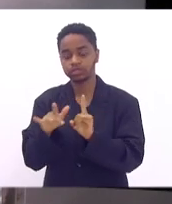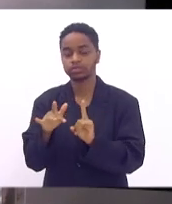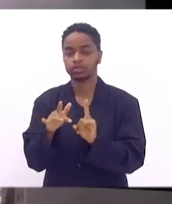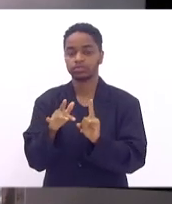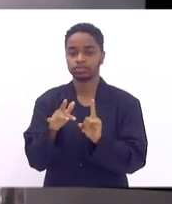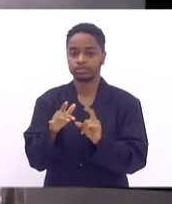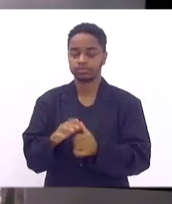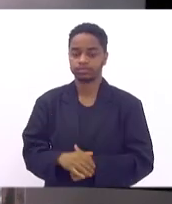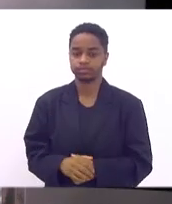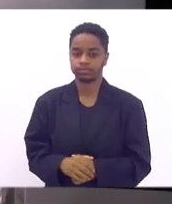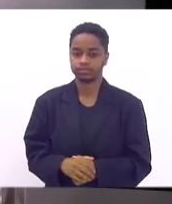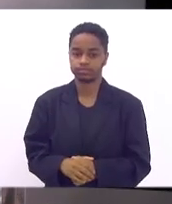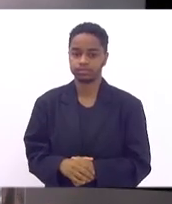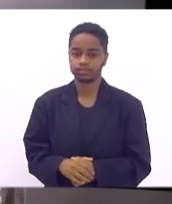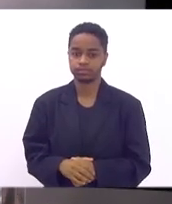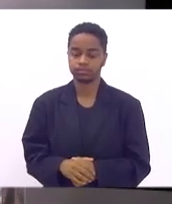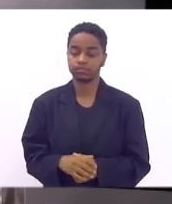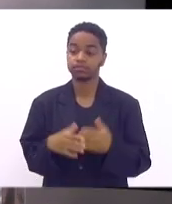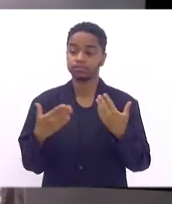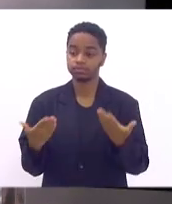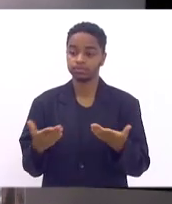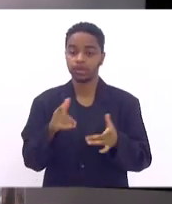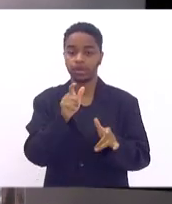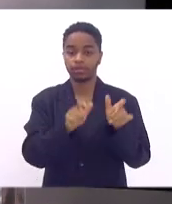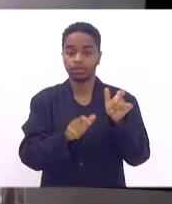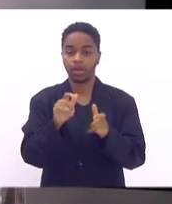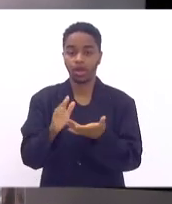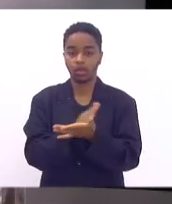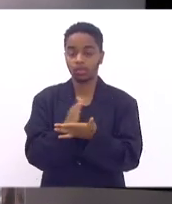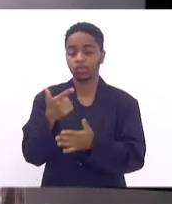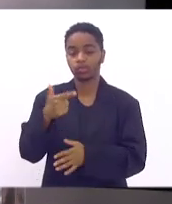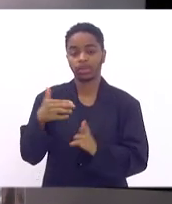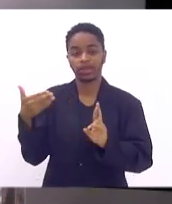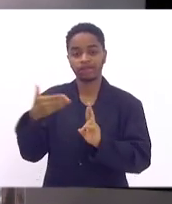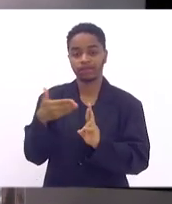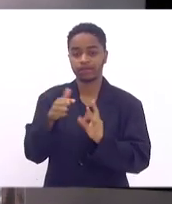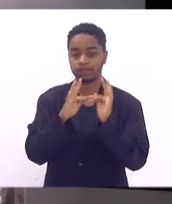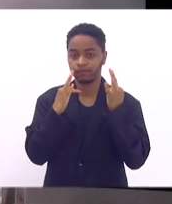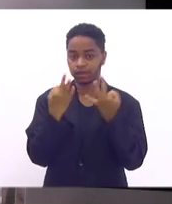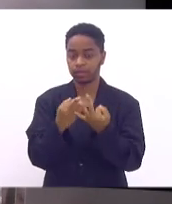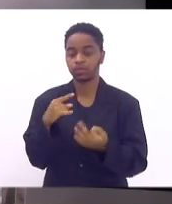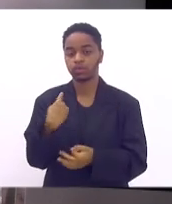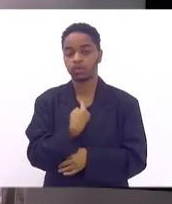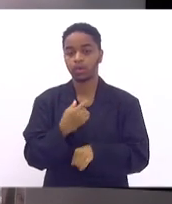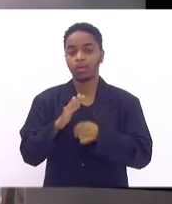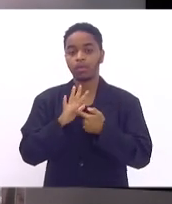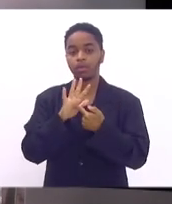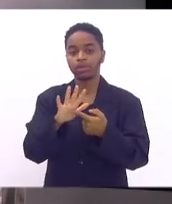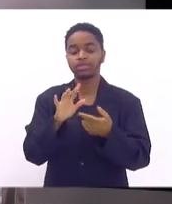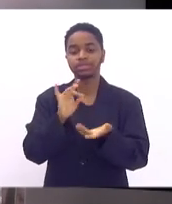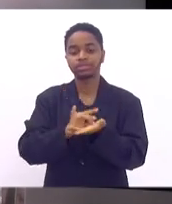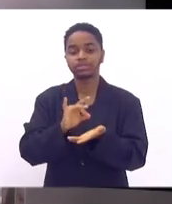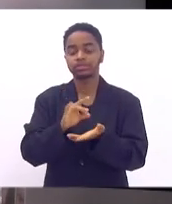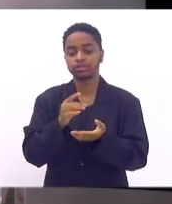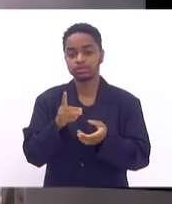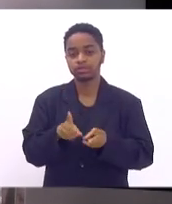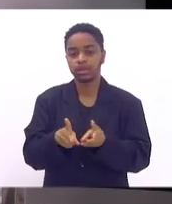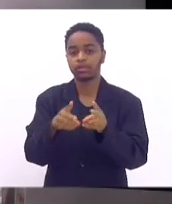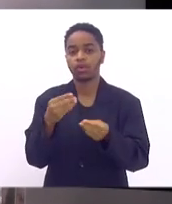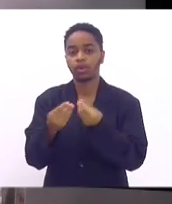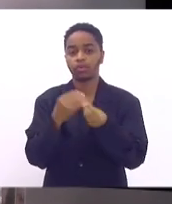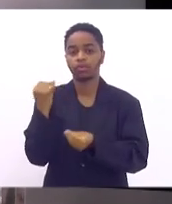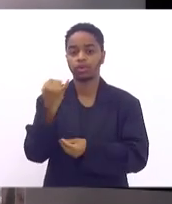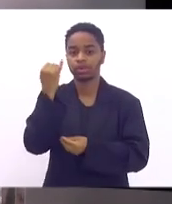criminal. Então, algumas pessoas que não têm referências familiares, a gente sempre conversa a importância de que instituições podem ser uma rede de